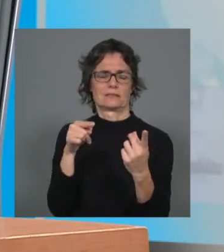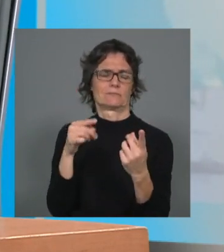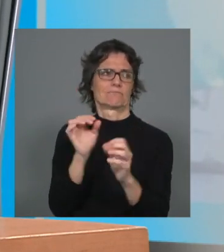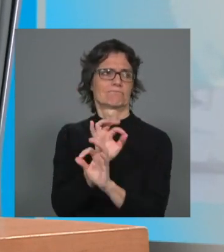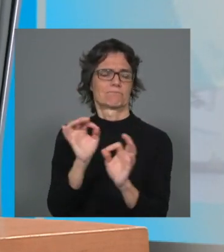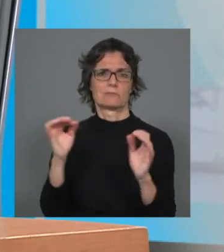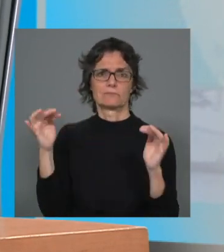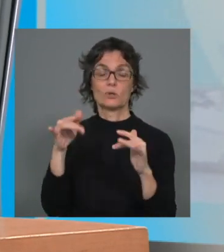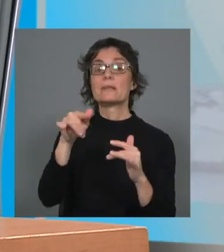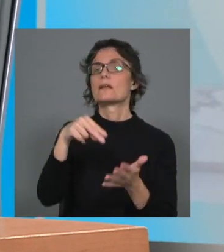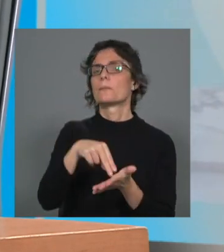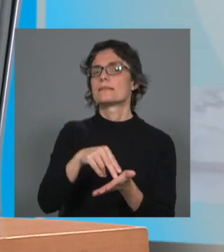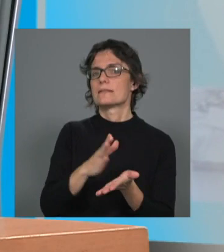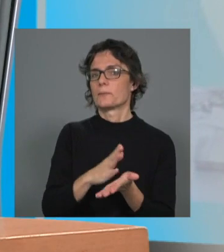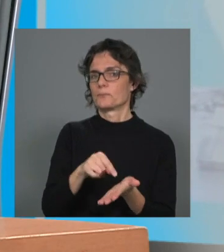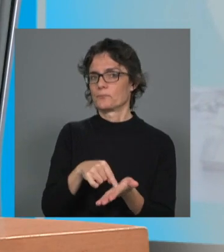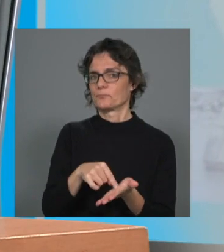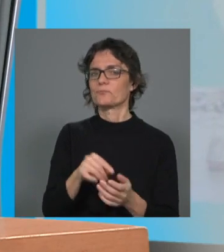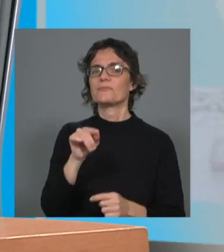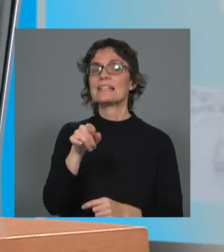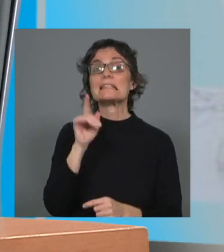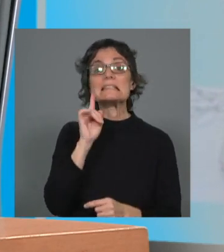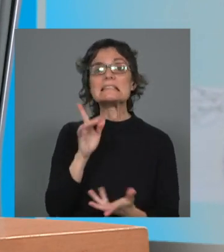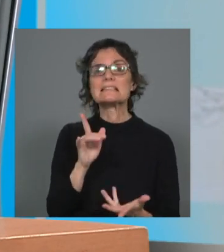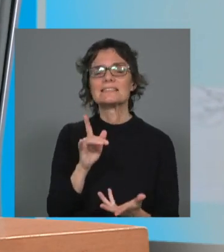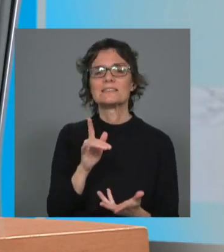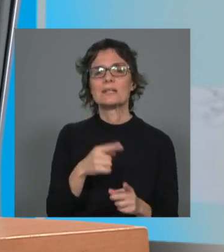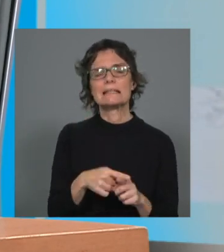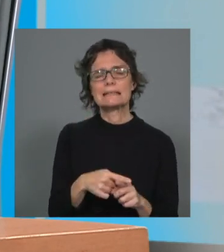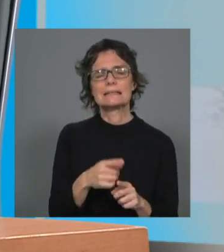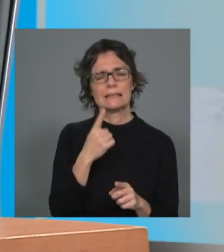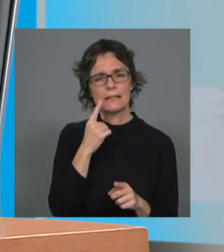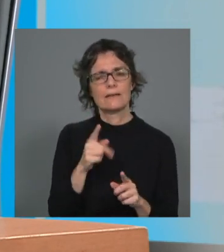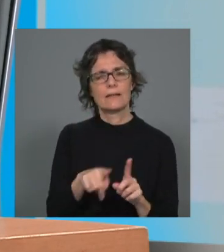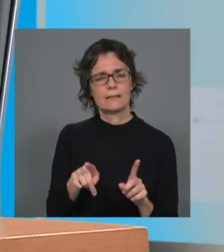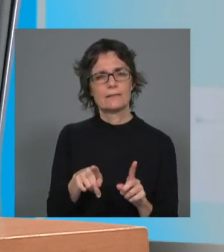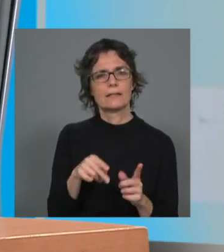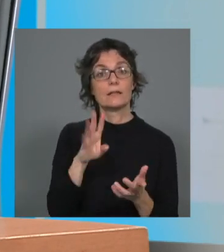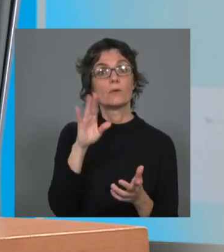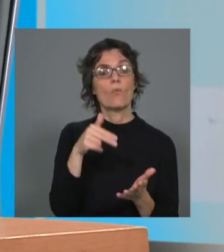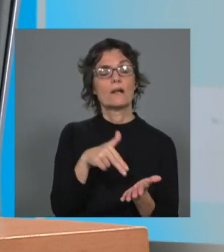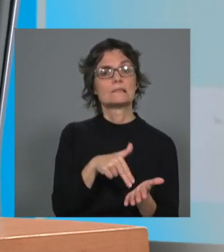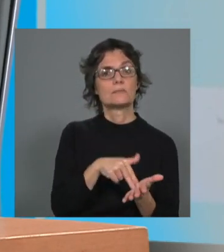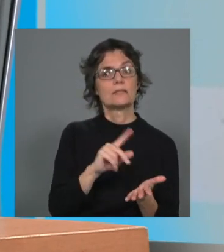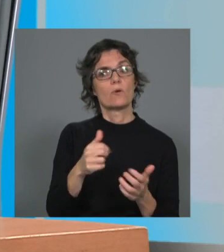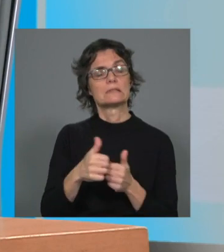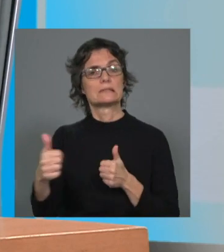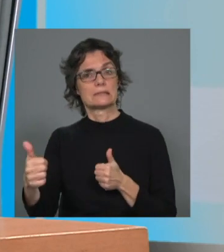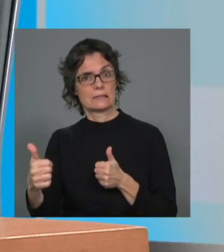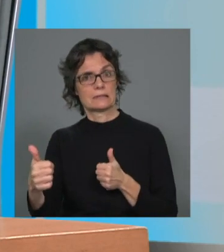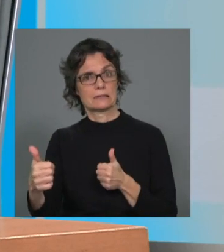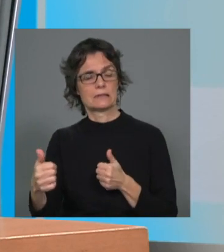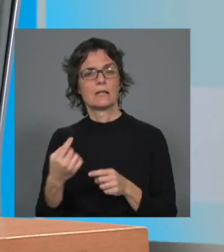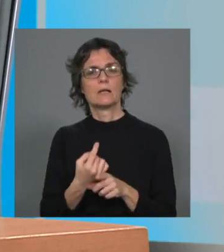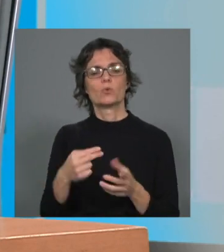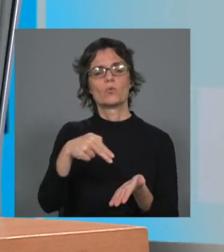mas era presencial. E é muito interessante a diferença entre o presencial e o online, não é? Porque